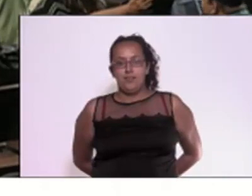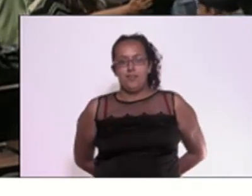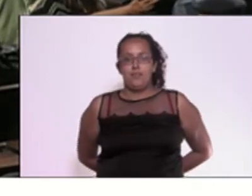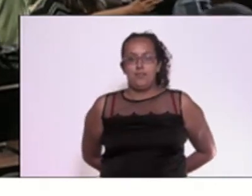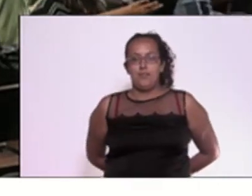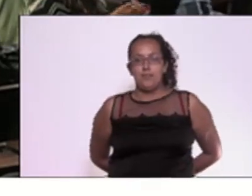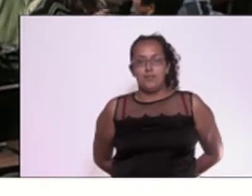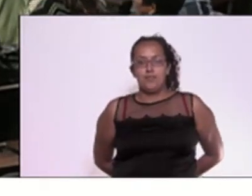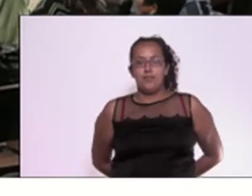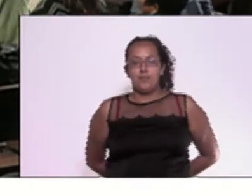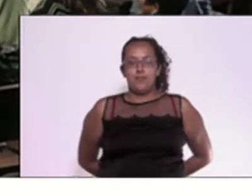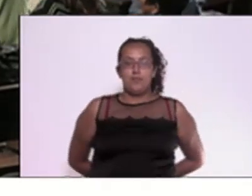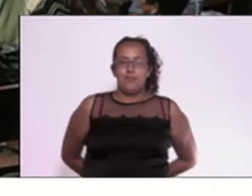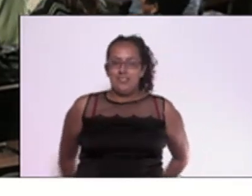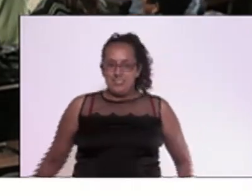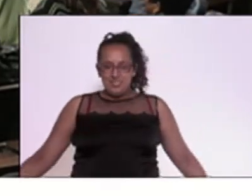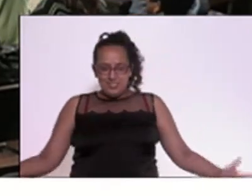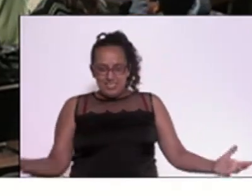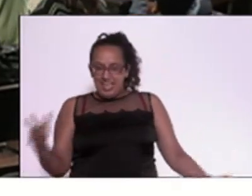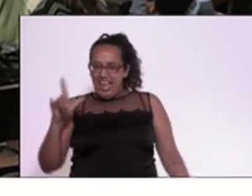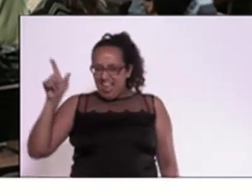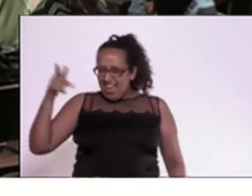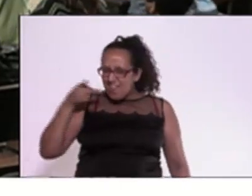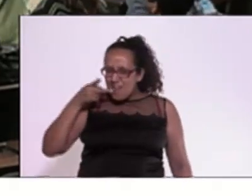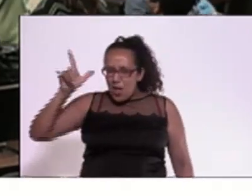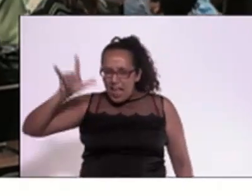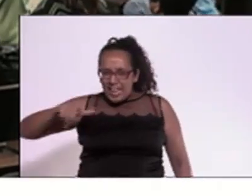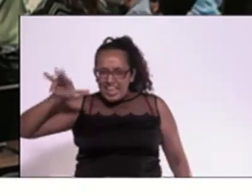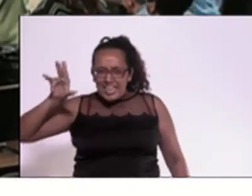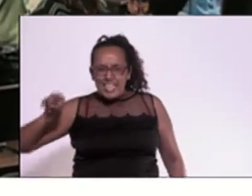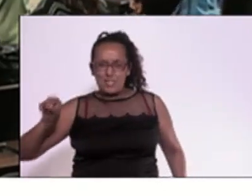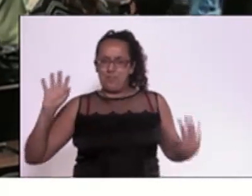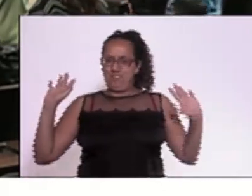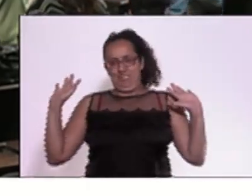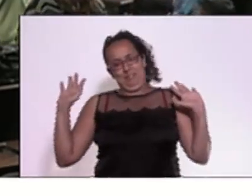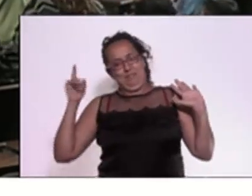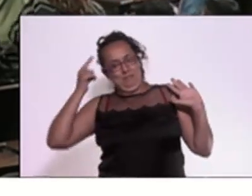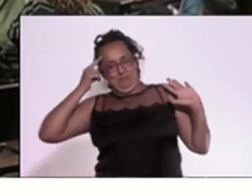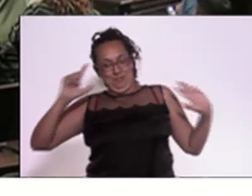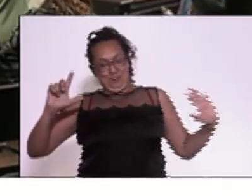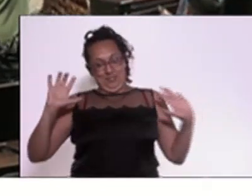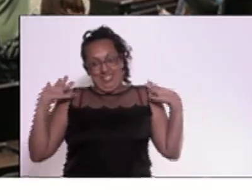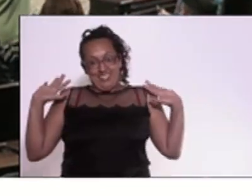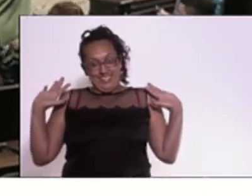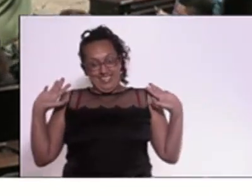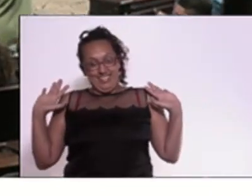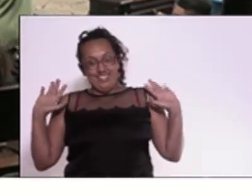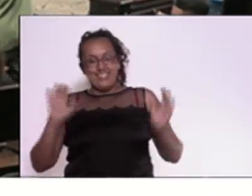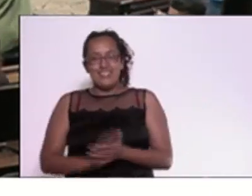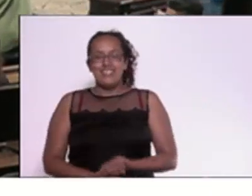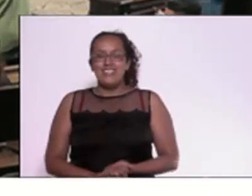de produzir caveiras e águias artesanais. Meu irmão está ali, ele que me lembrou